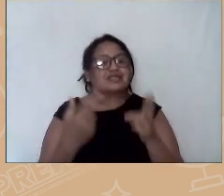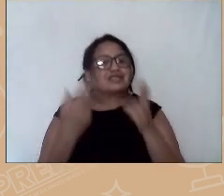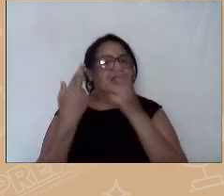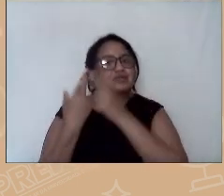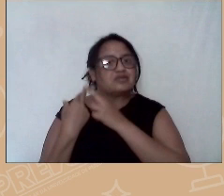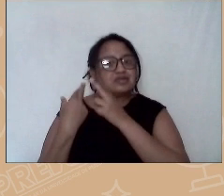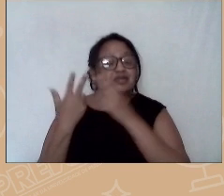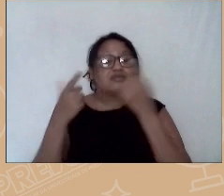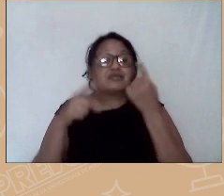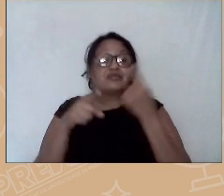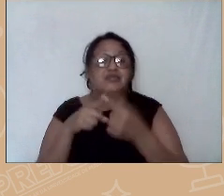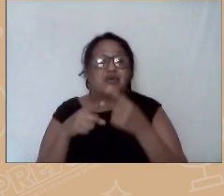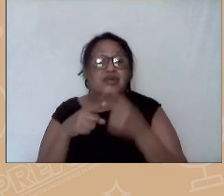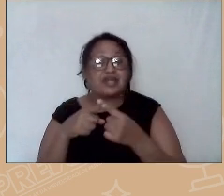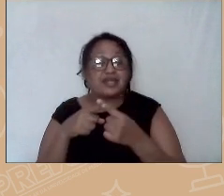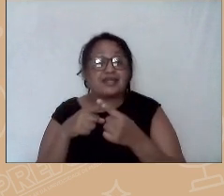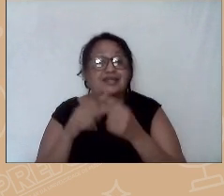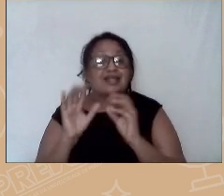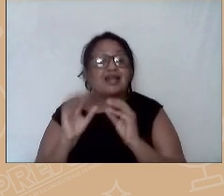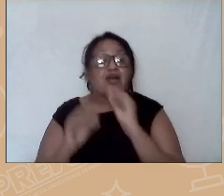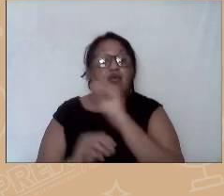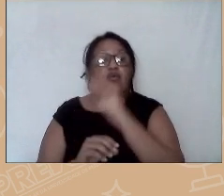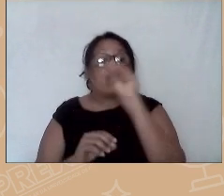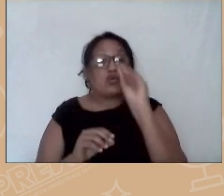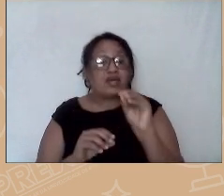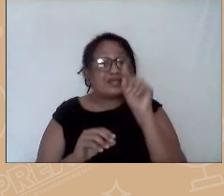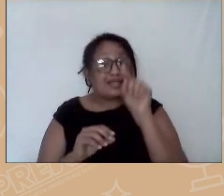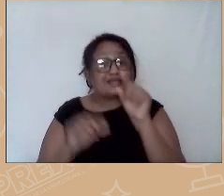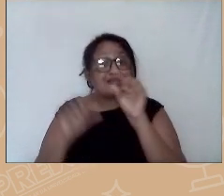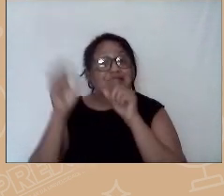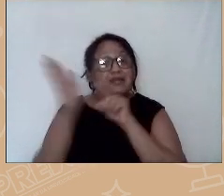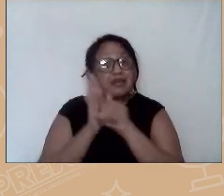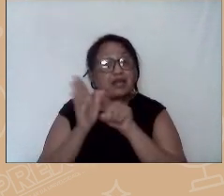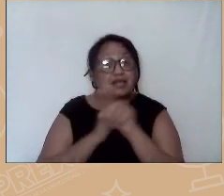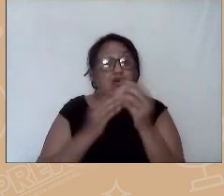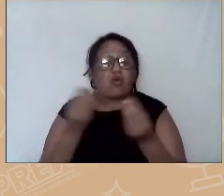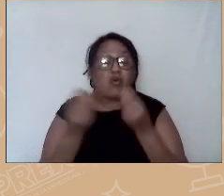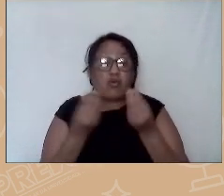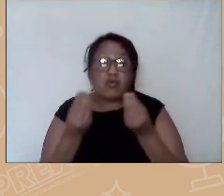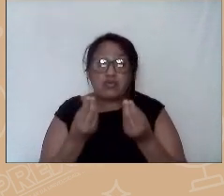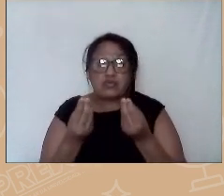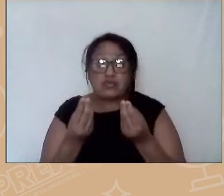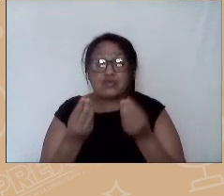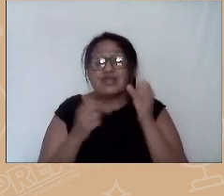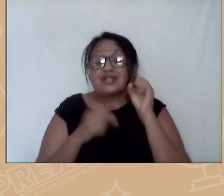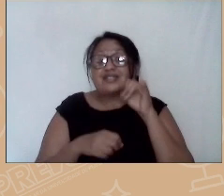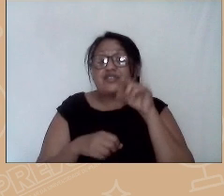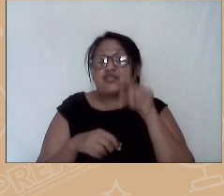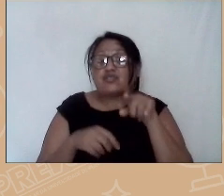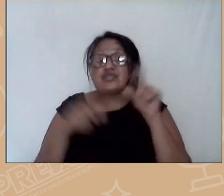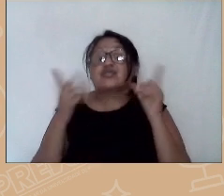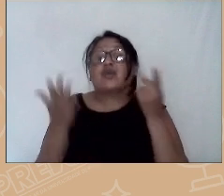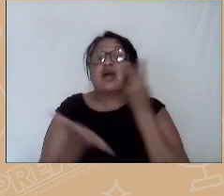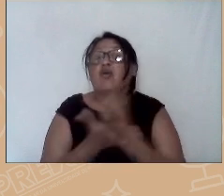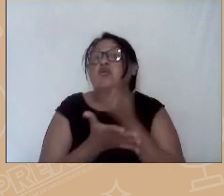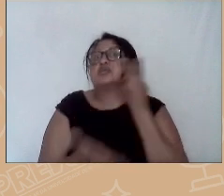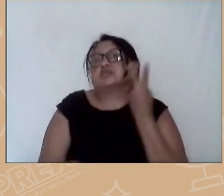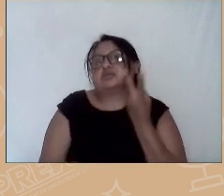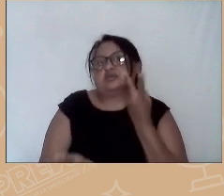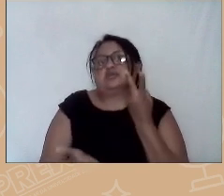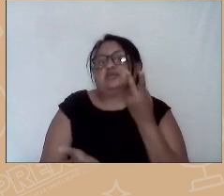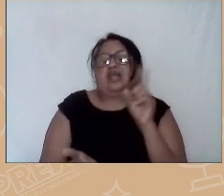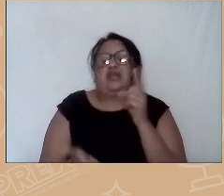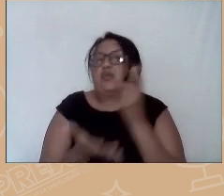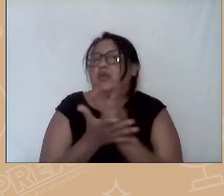está colocado aqui na alternativa como se isso fosse uma consequência e não é a